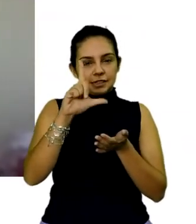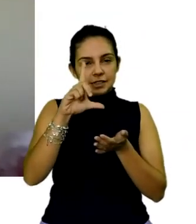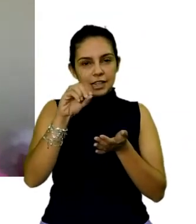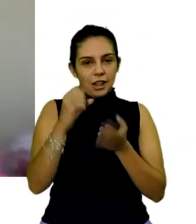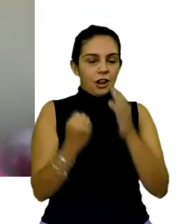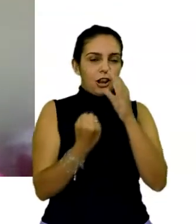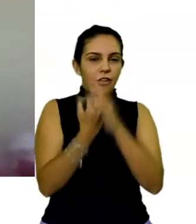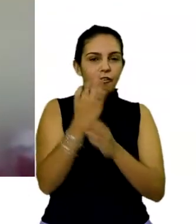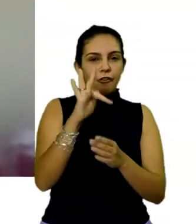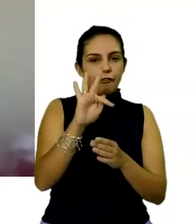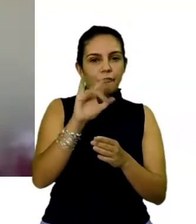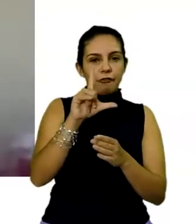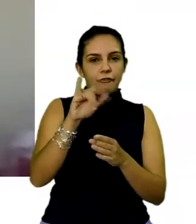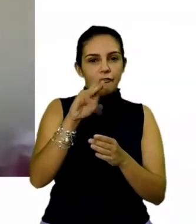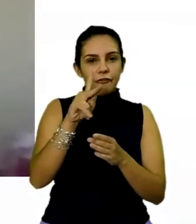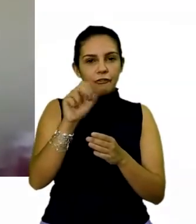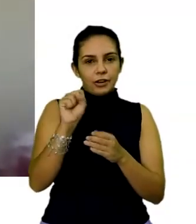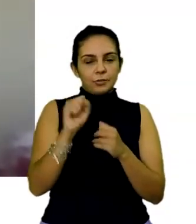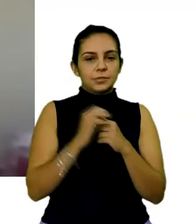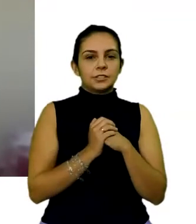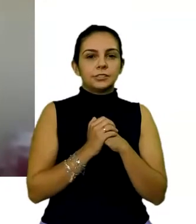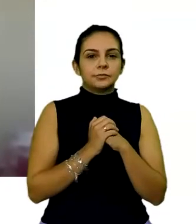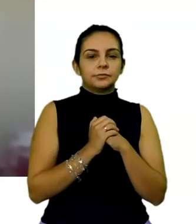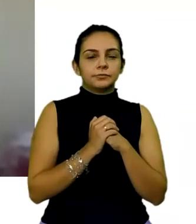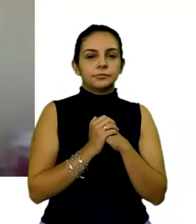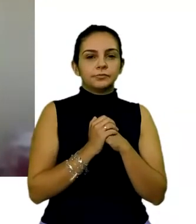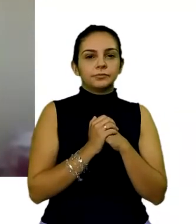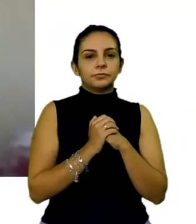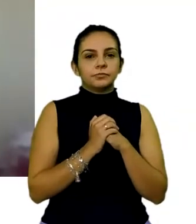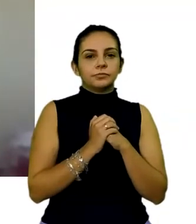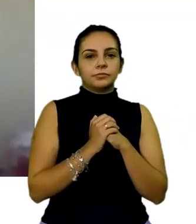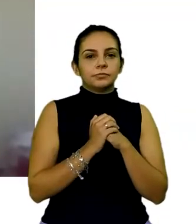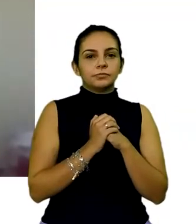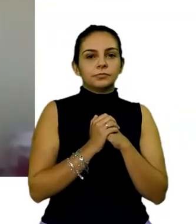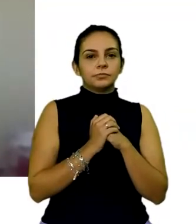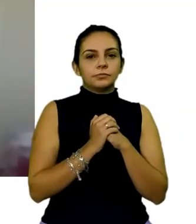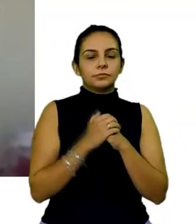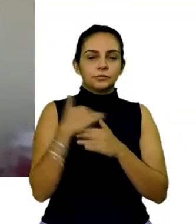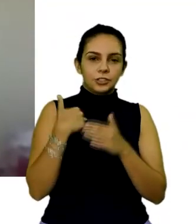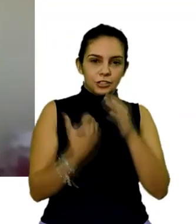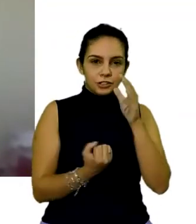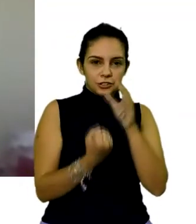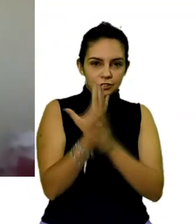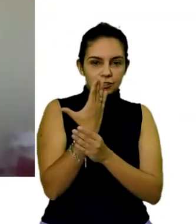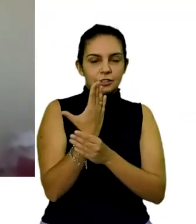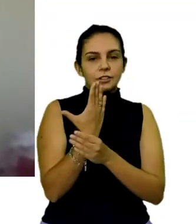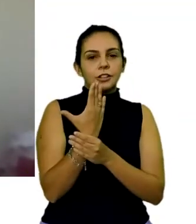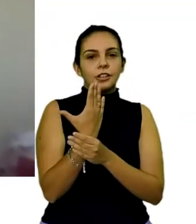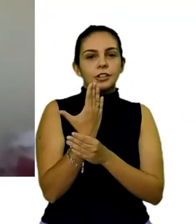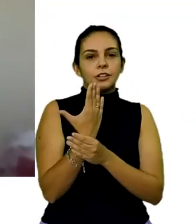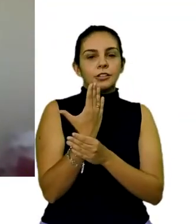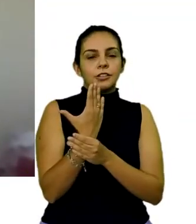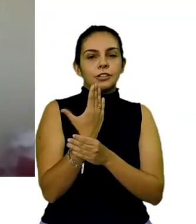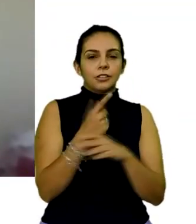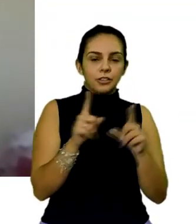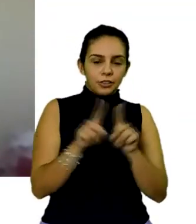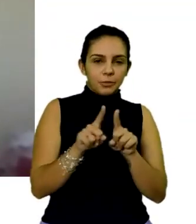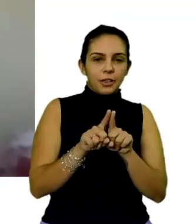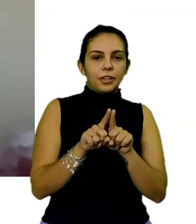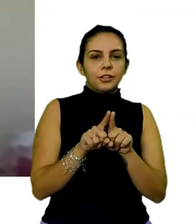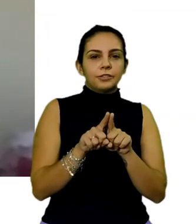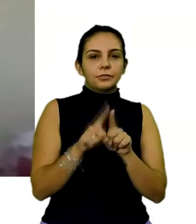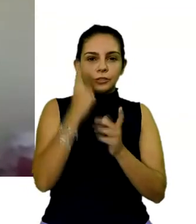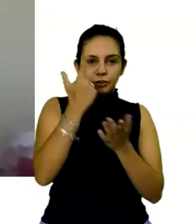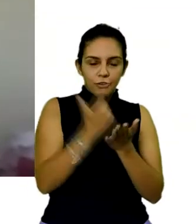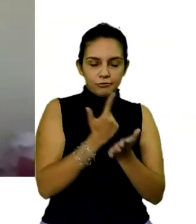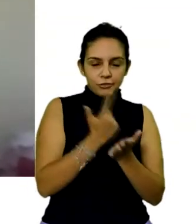Flix, né? E eu lancei o Rei de Quase Tudo, que também foi